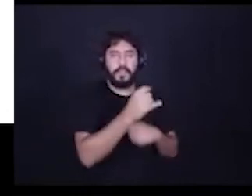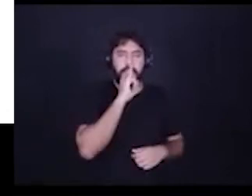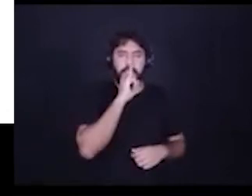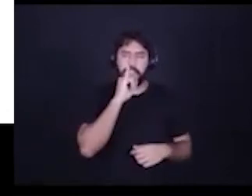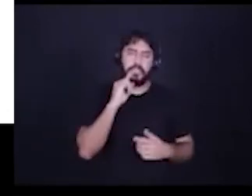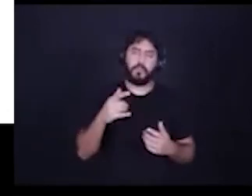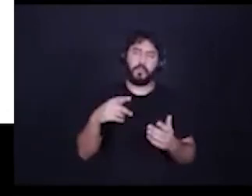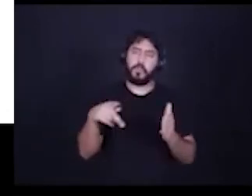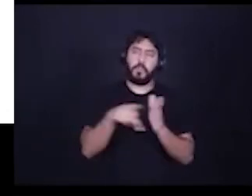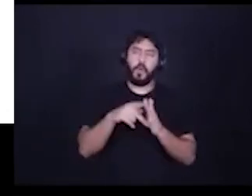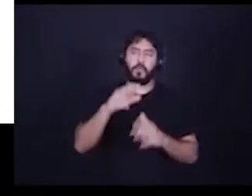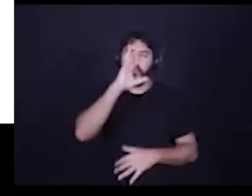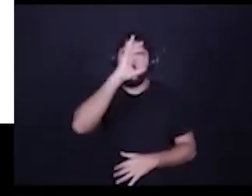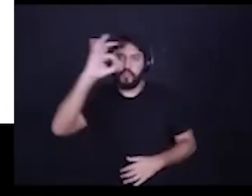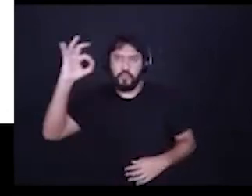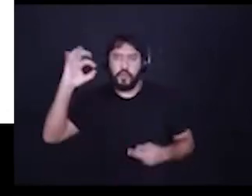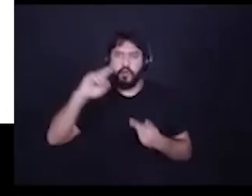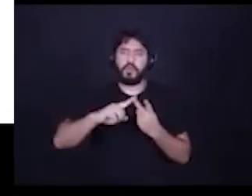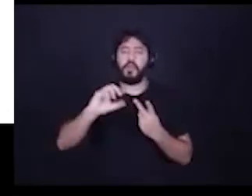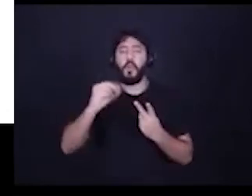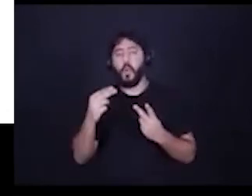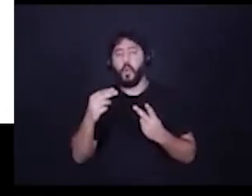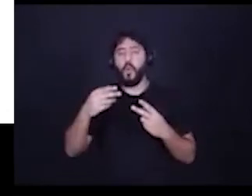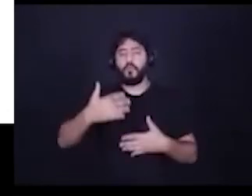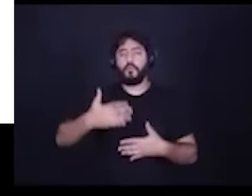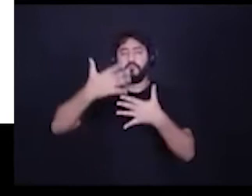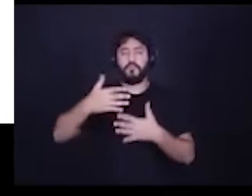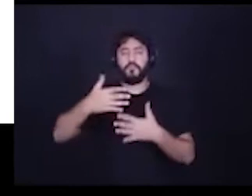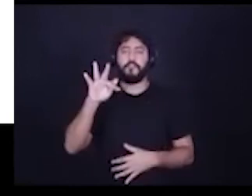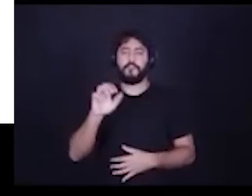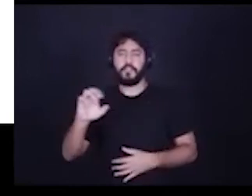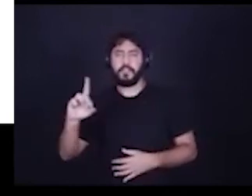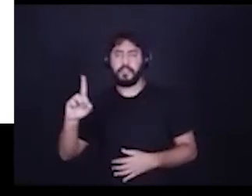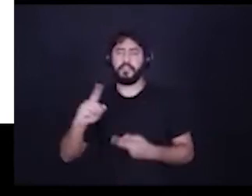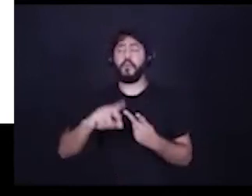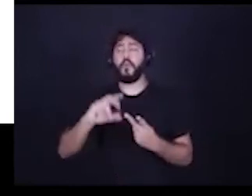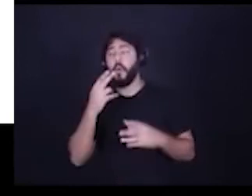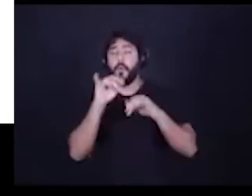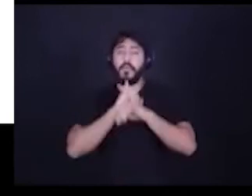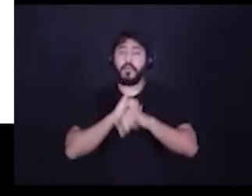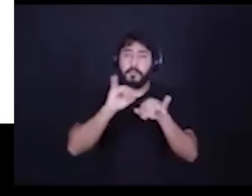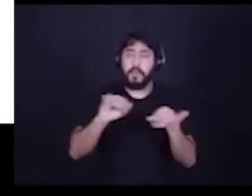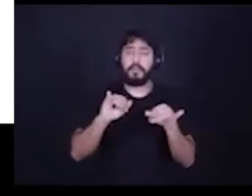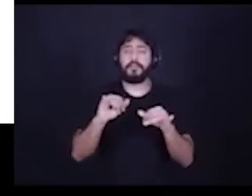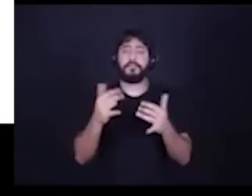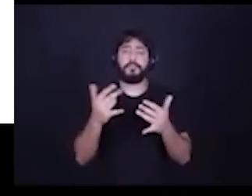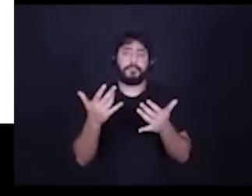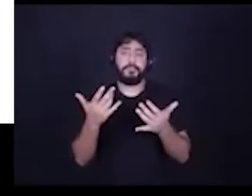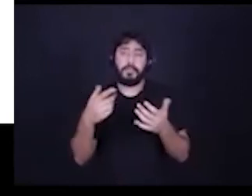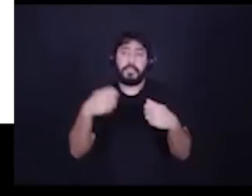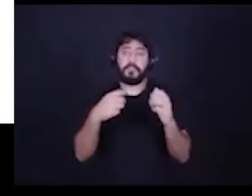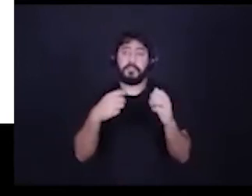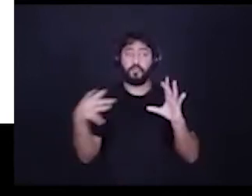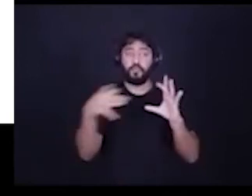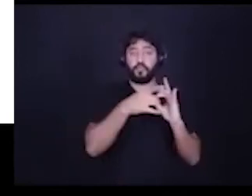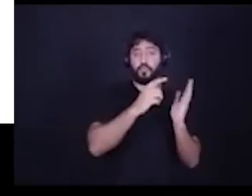um story, é um fundo de tela para uma videochamada, é uma imagem promocional que tem que estar acompanhando um artigo que a gente publica, é